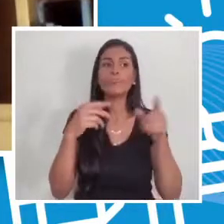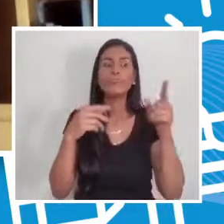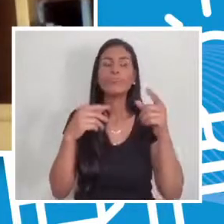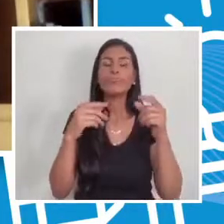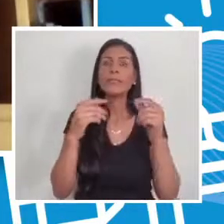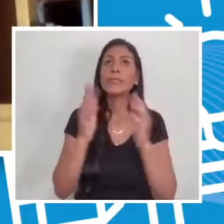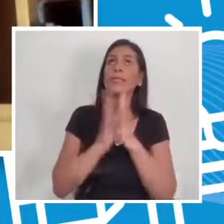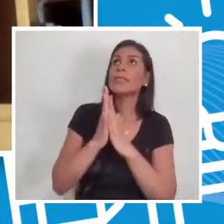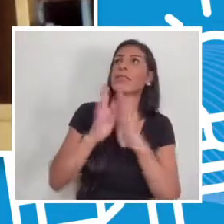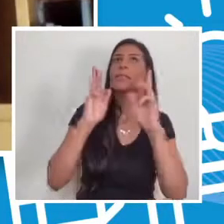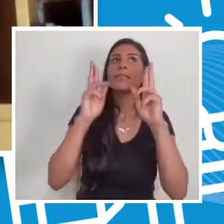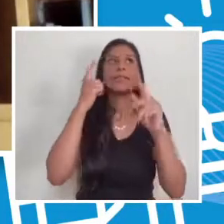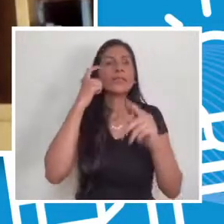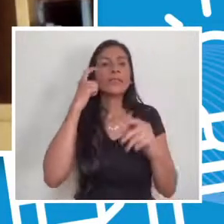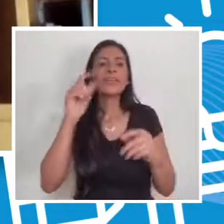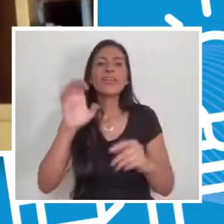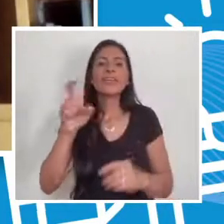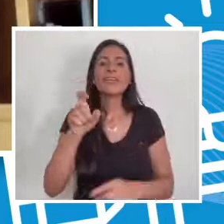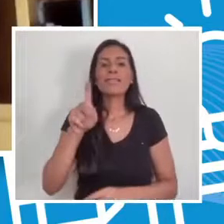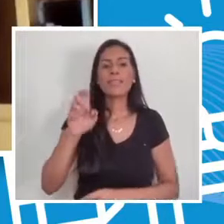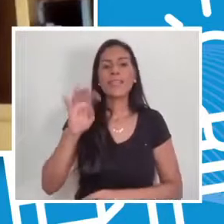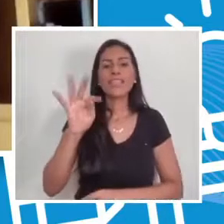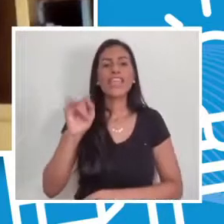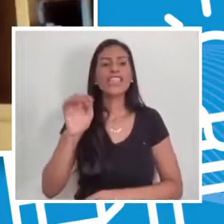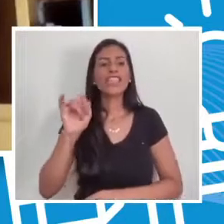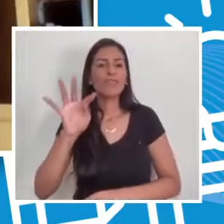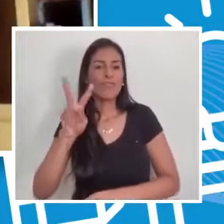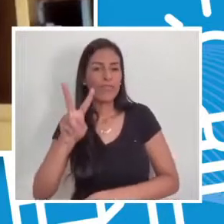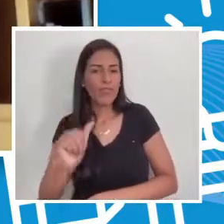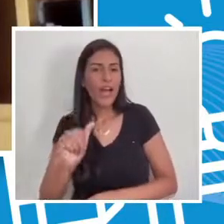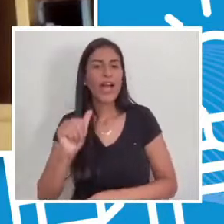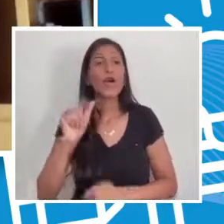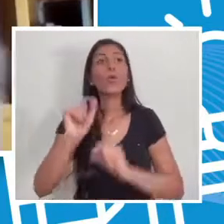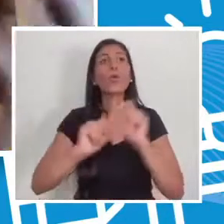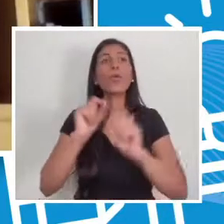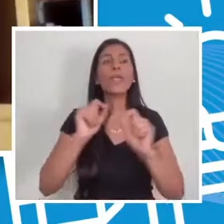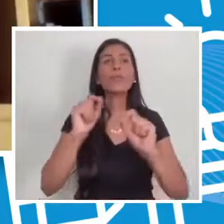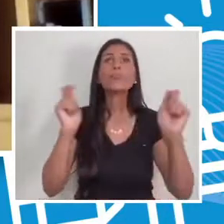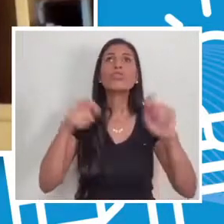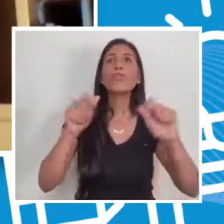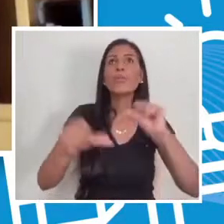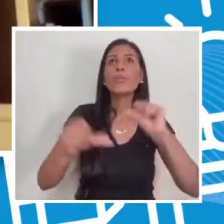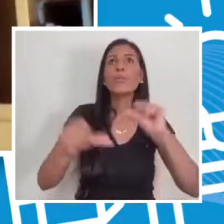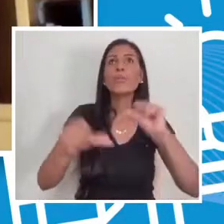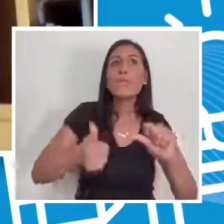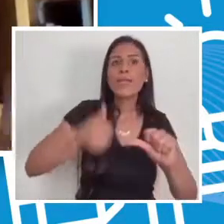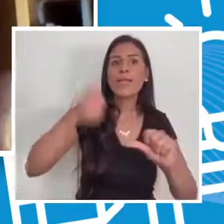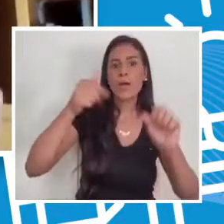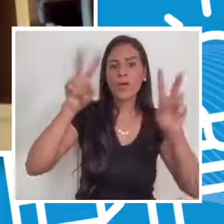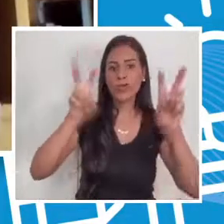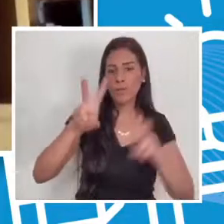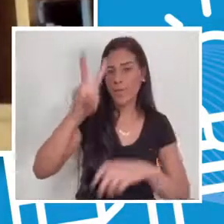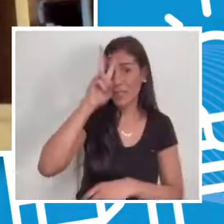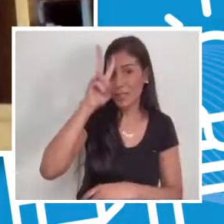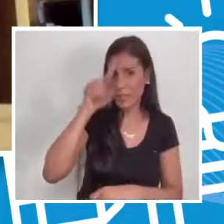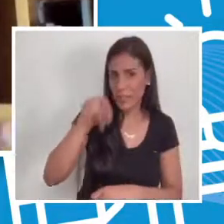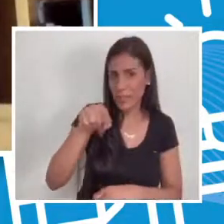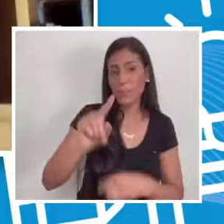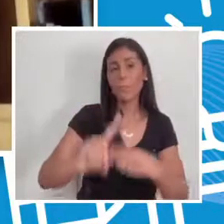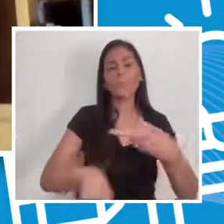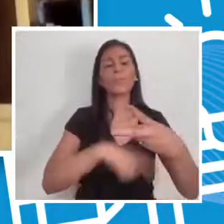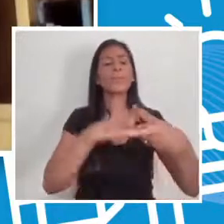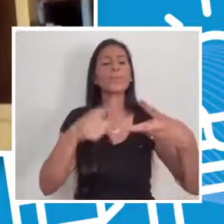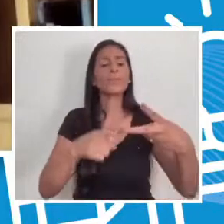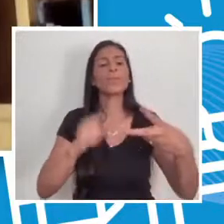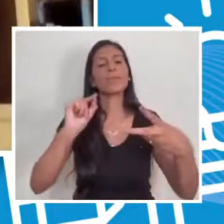significativas para aquilo que nós estamos acostumados a respeito do que seja o ensino médio. E, por outro lado, é muito possível que